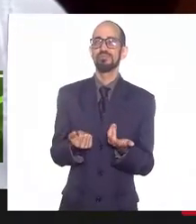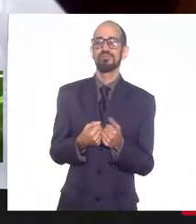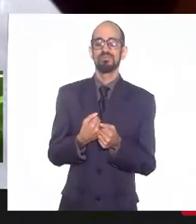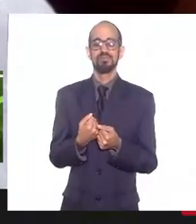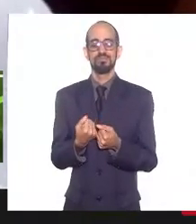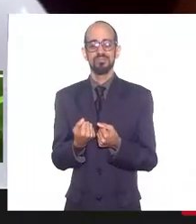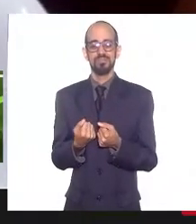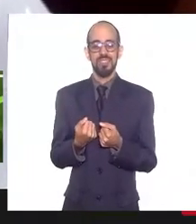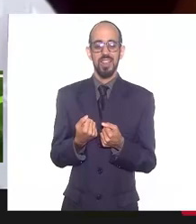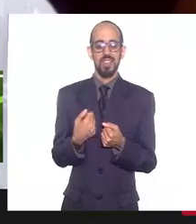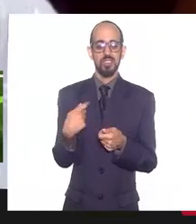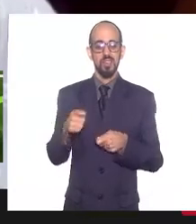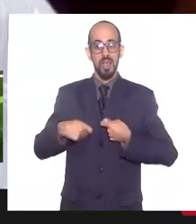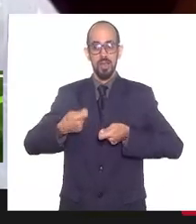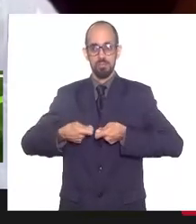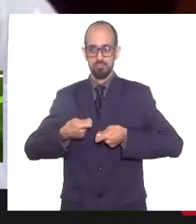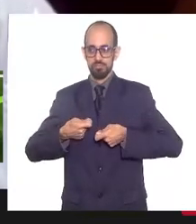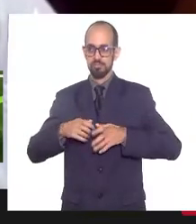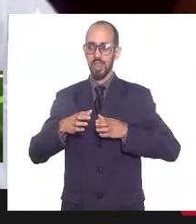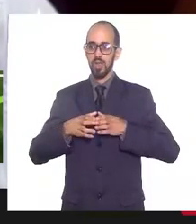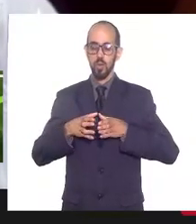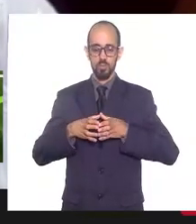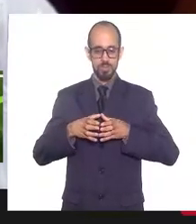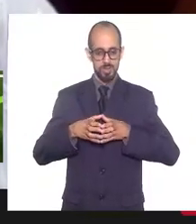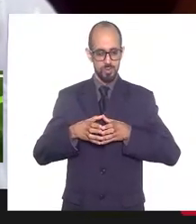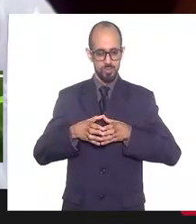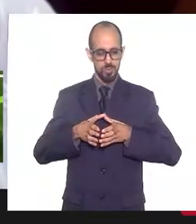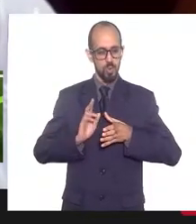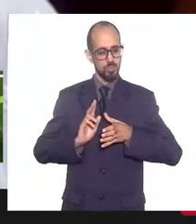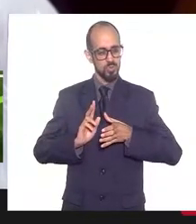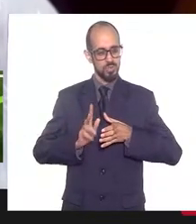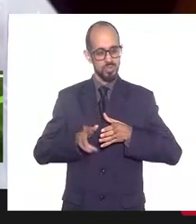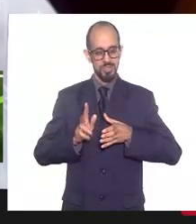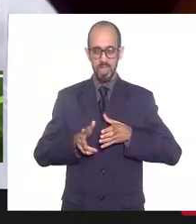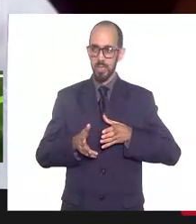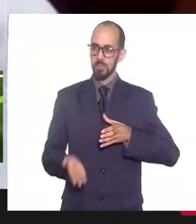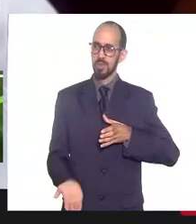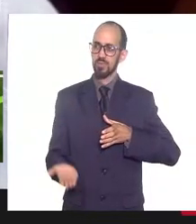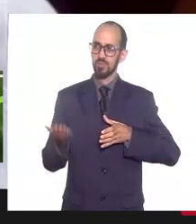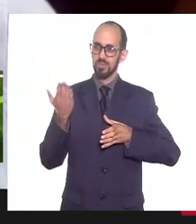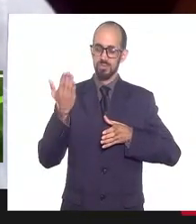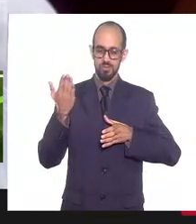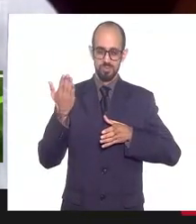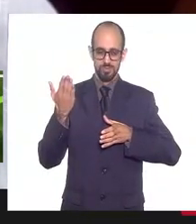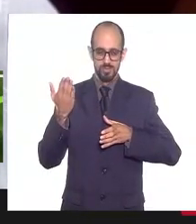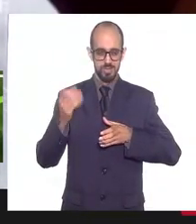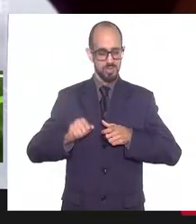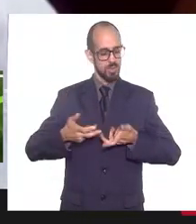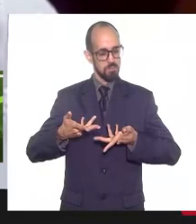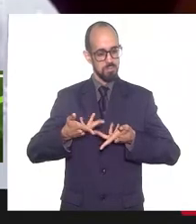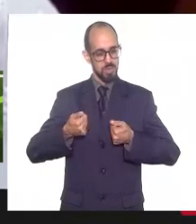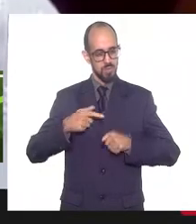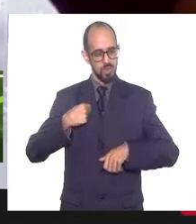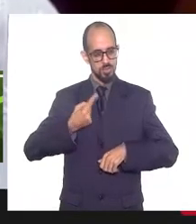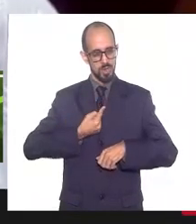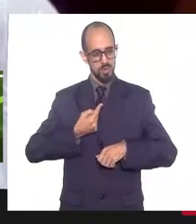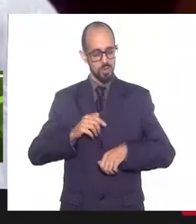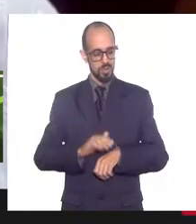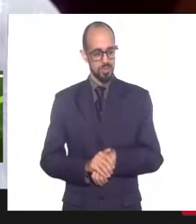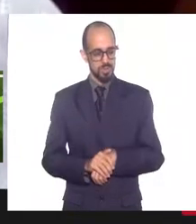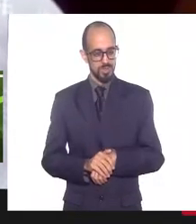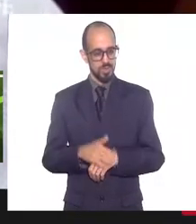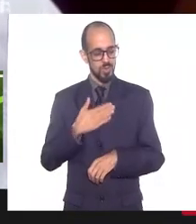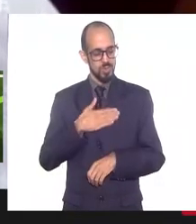da condução, você, como sempre, é excepcional para nós. E